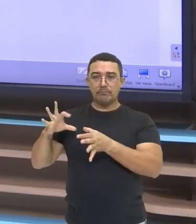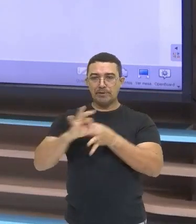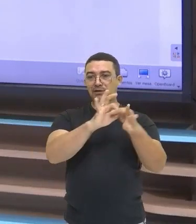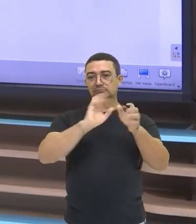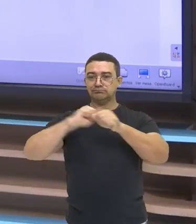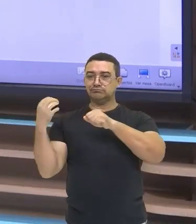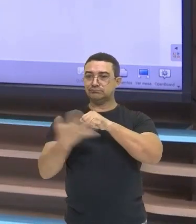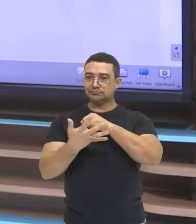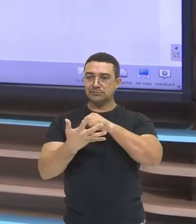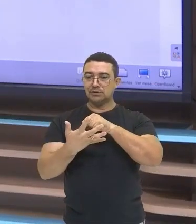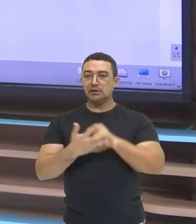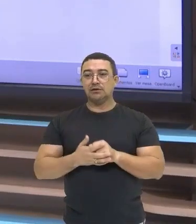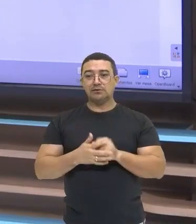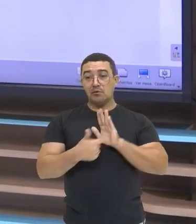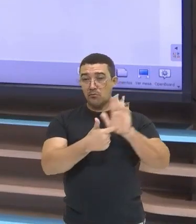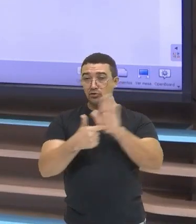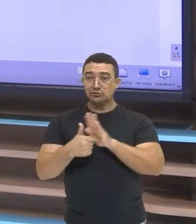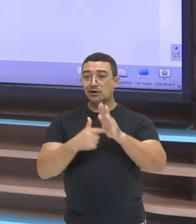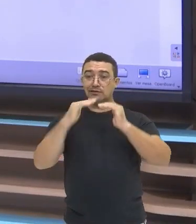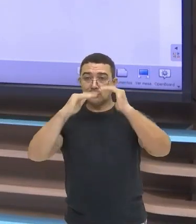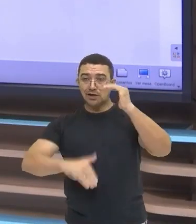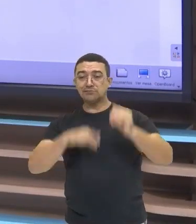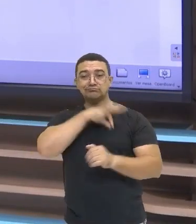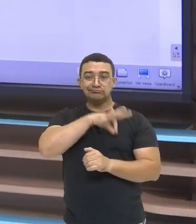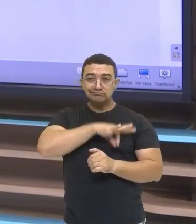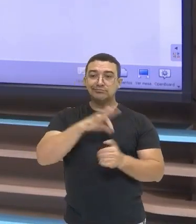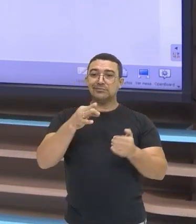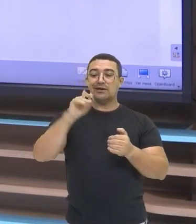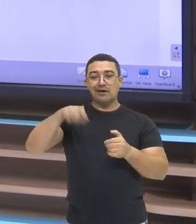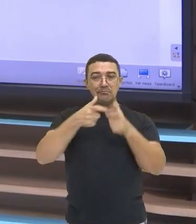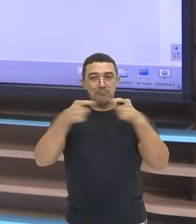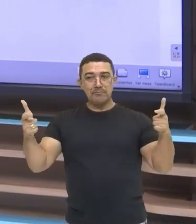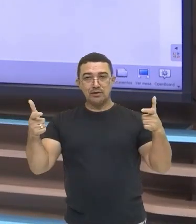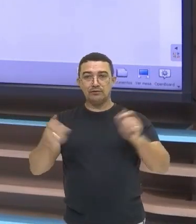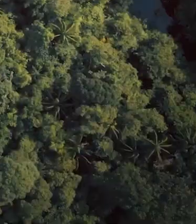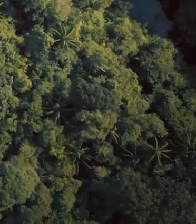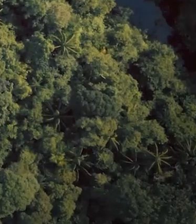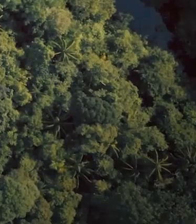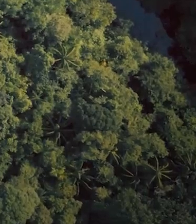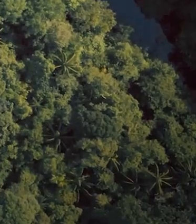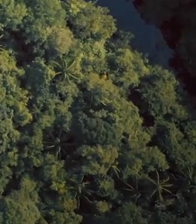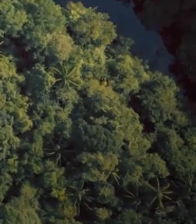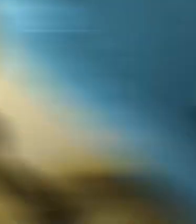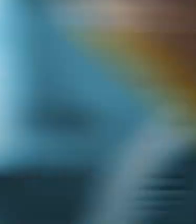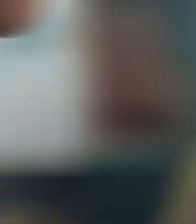Significa dizer que a desigualdade de renda nesse momento ela está maior.